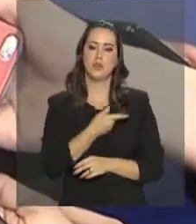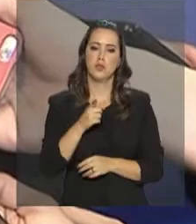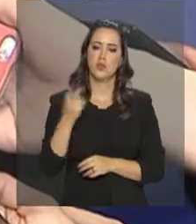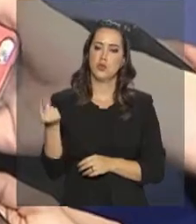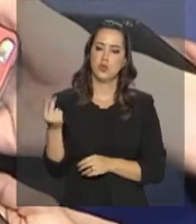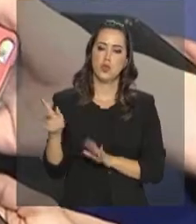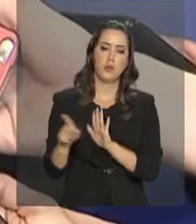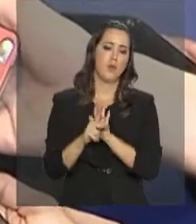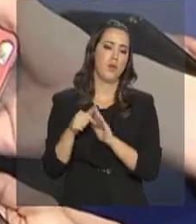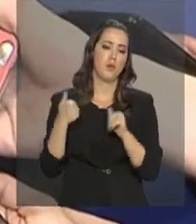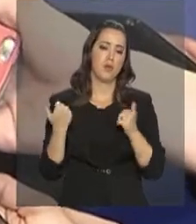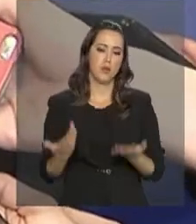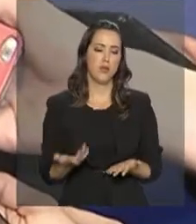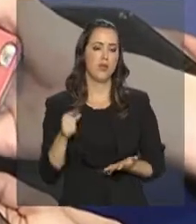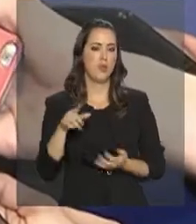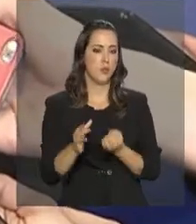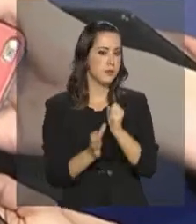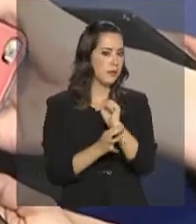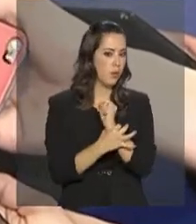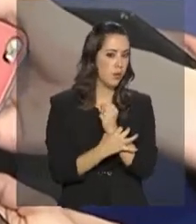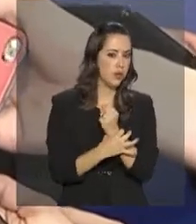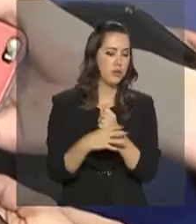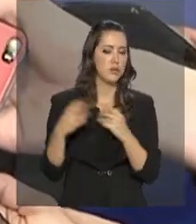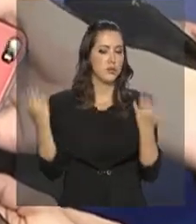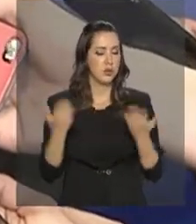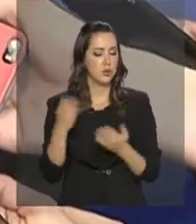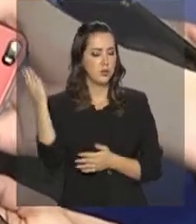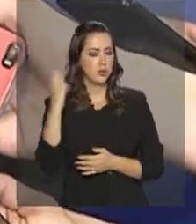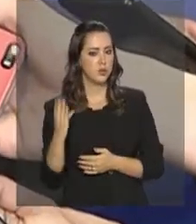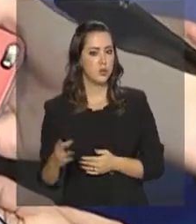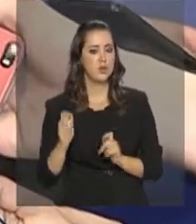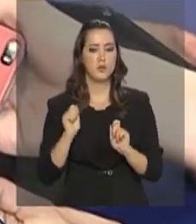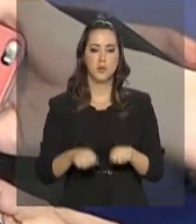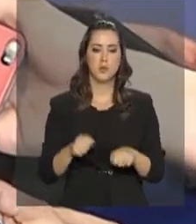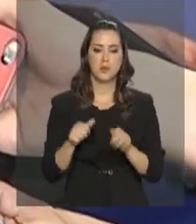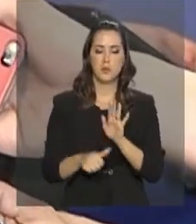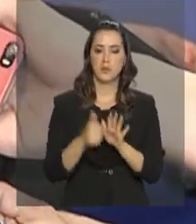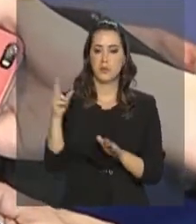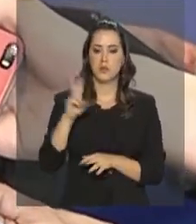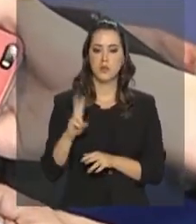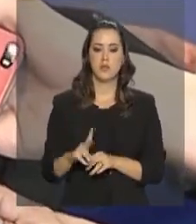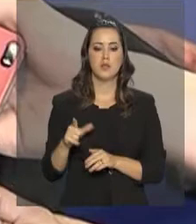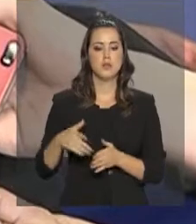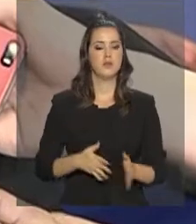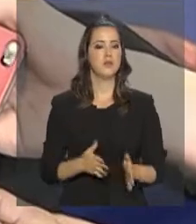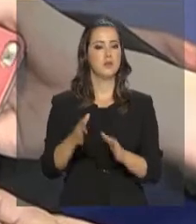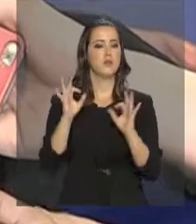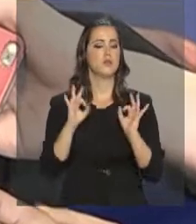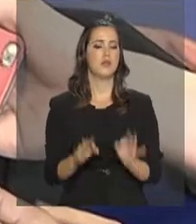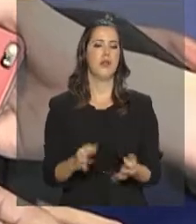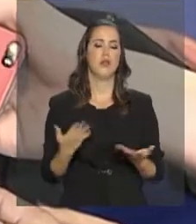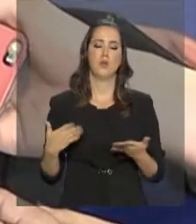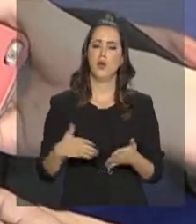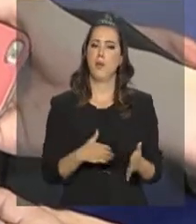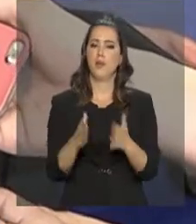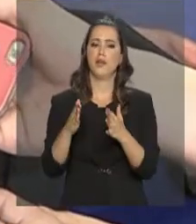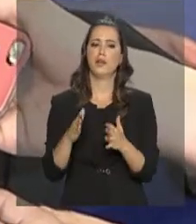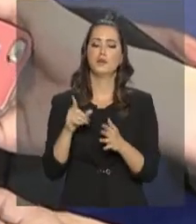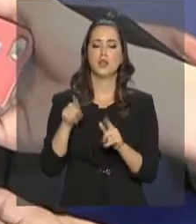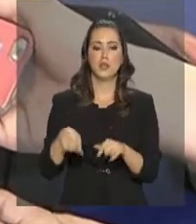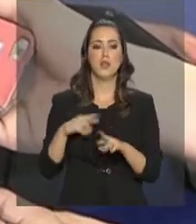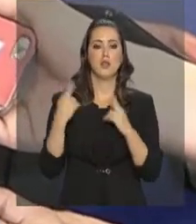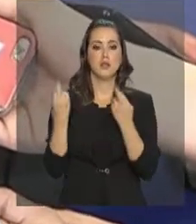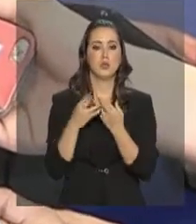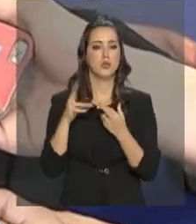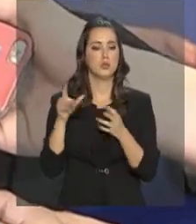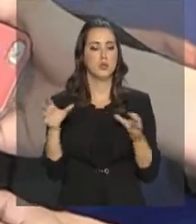de recursos. Então, a segurança pública no Brasil hoje, e me permitam, pela primeira vez, tem rumo, tem direção e reúne todos os